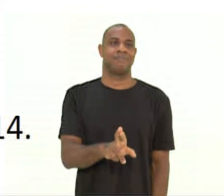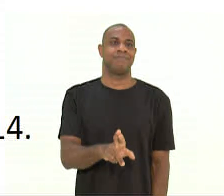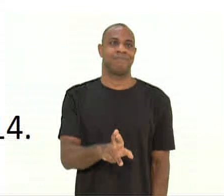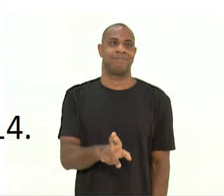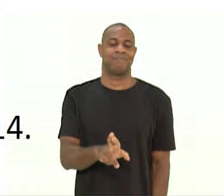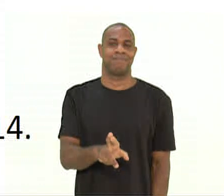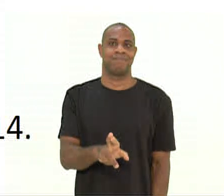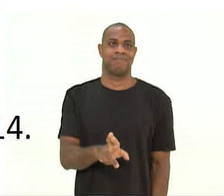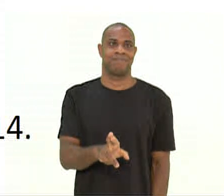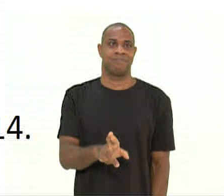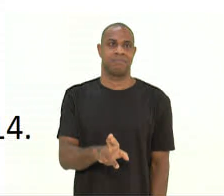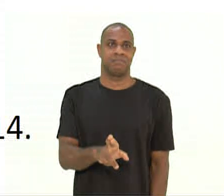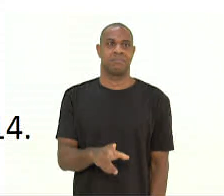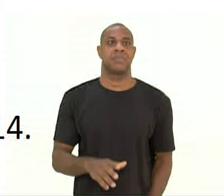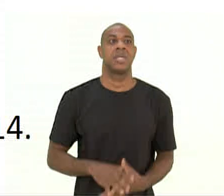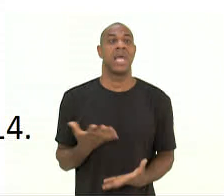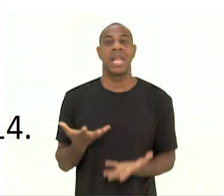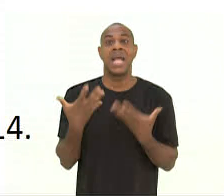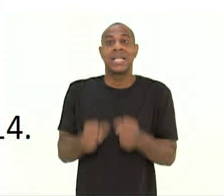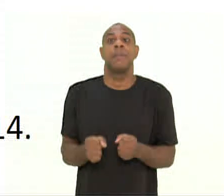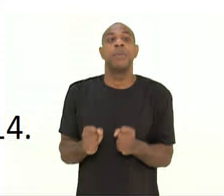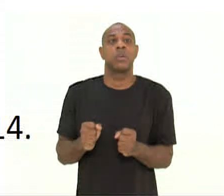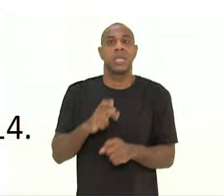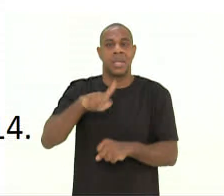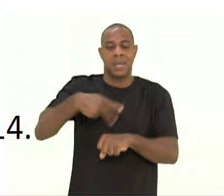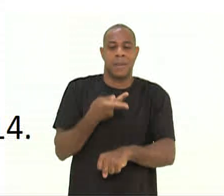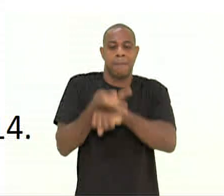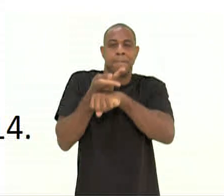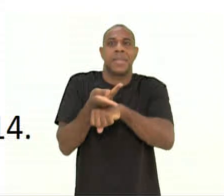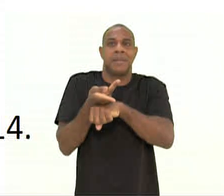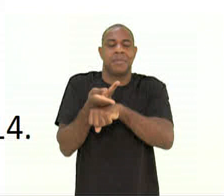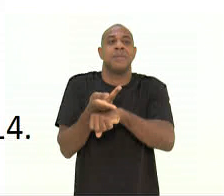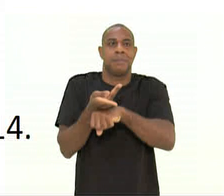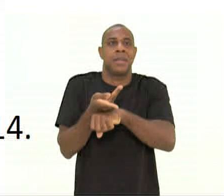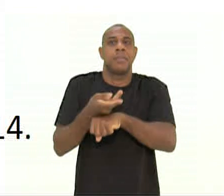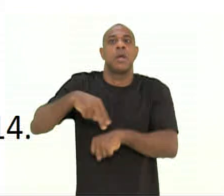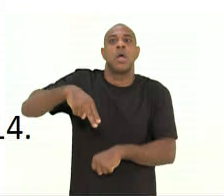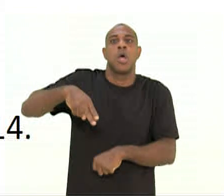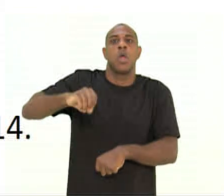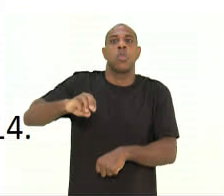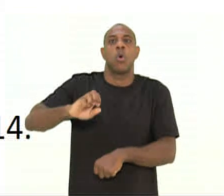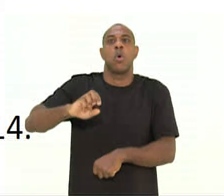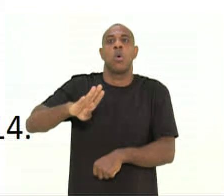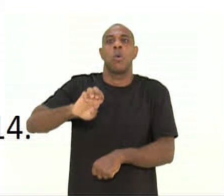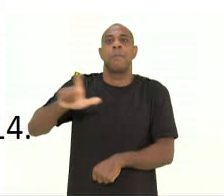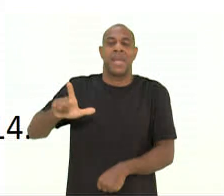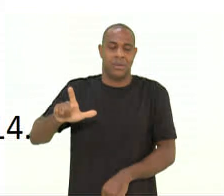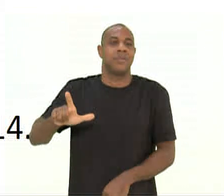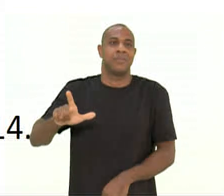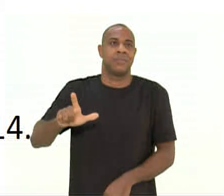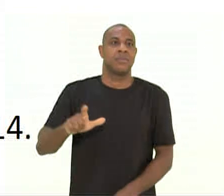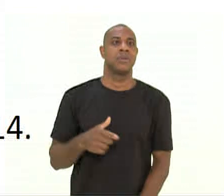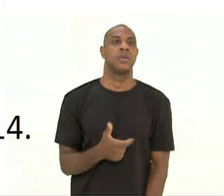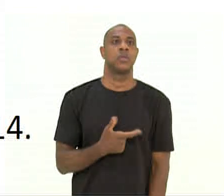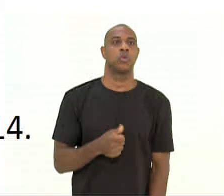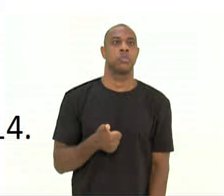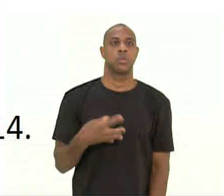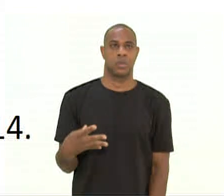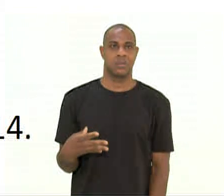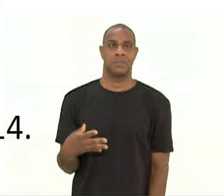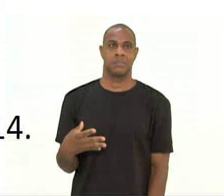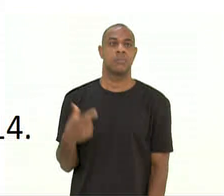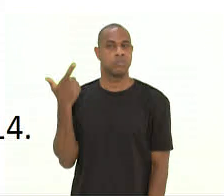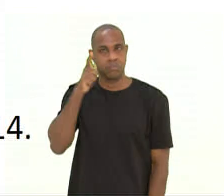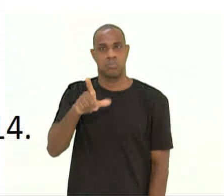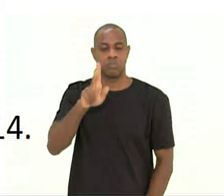educação. Ela recebeu o Prêmio Nobel da Paz em 2014, aliás, é até hoje a pessoa mais jovem no mundo na história a receber o Prêmio